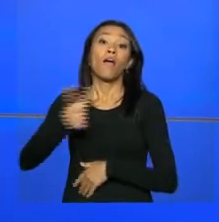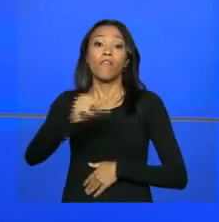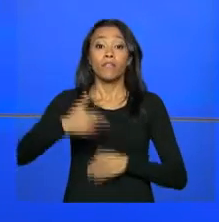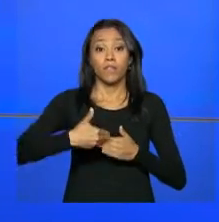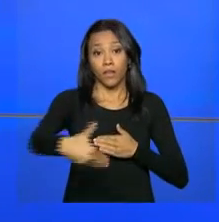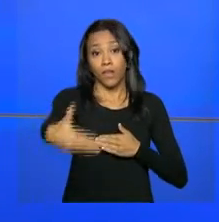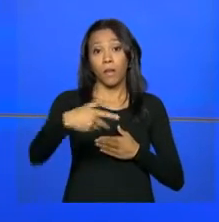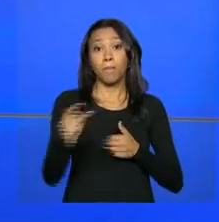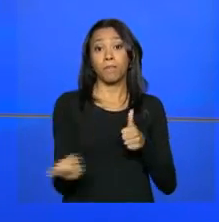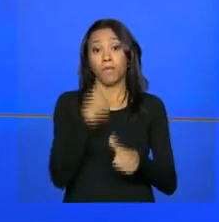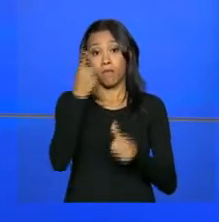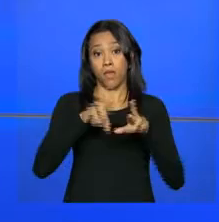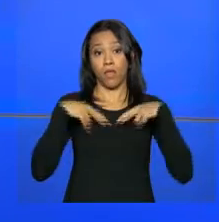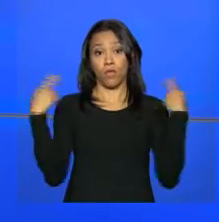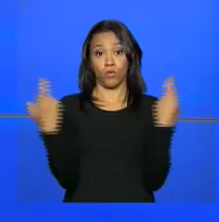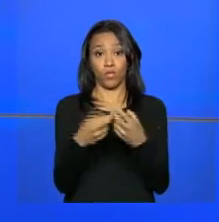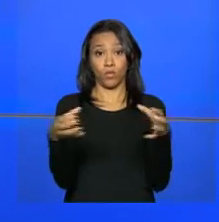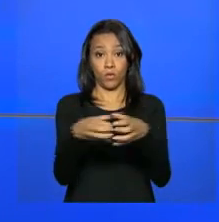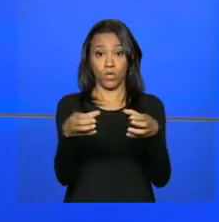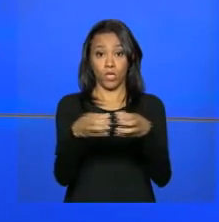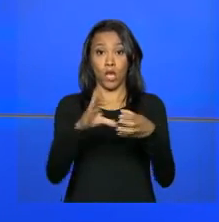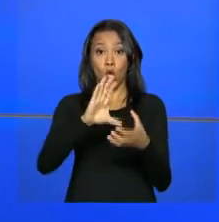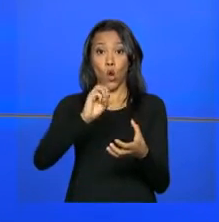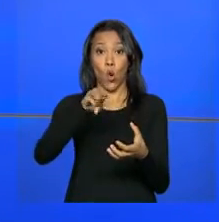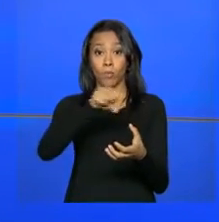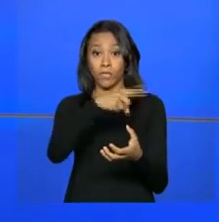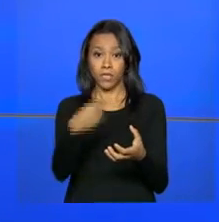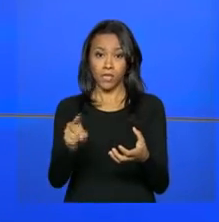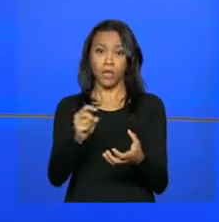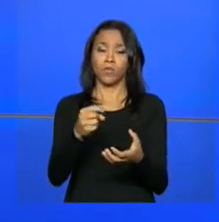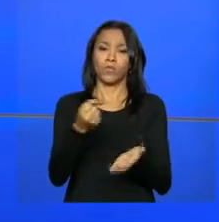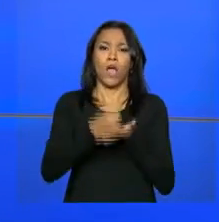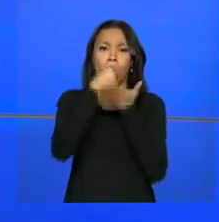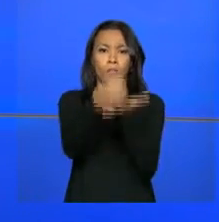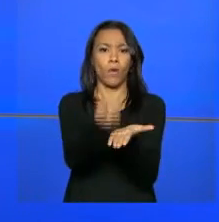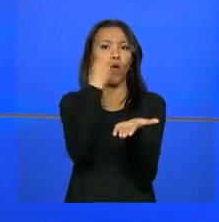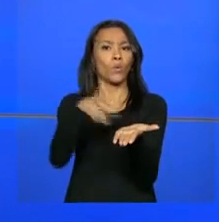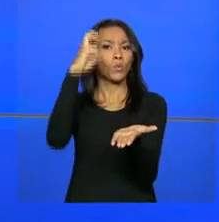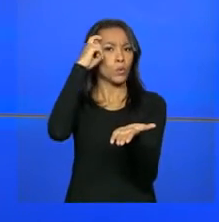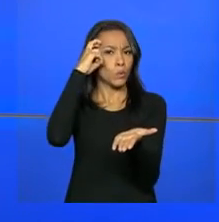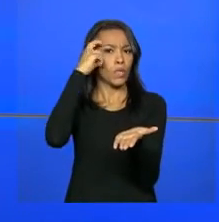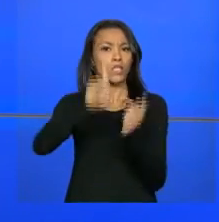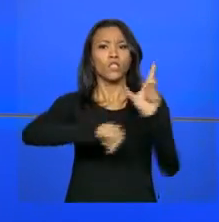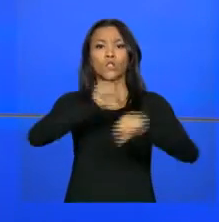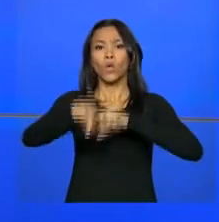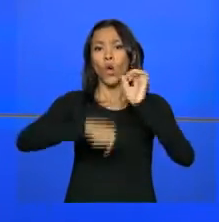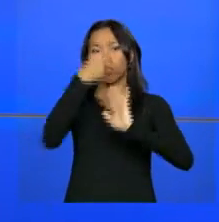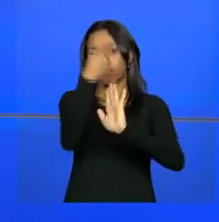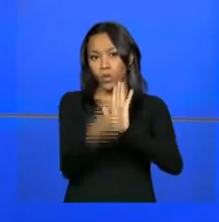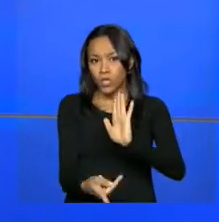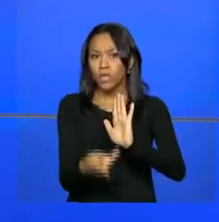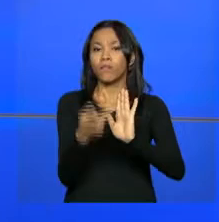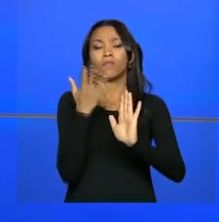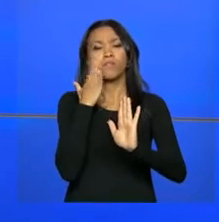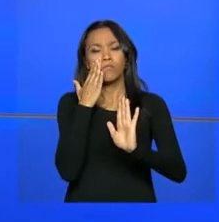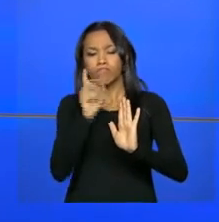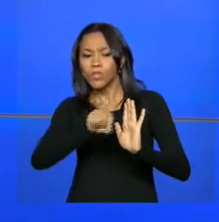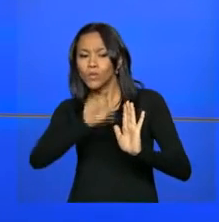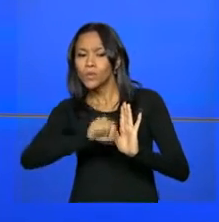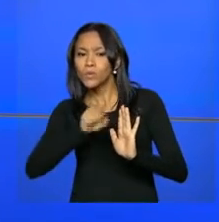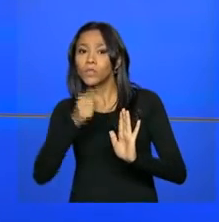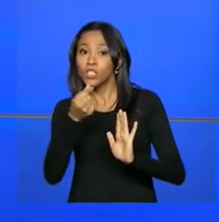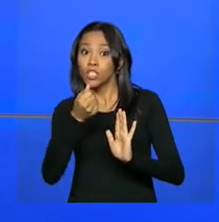primeira reunião do ano da comissão nacional de incentivo à cultura que analisa projetos culturais que vão poder captar